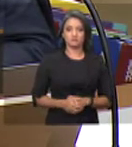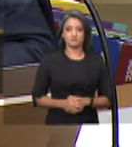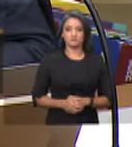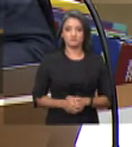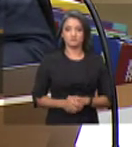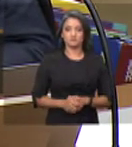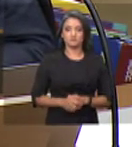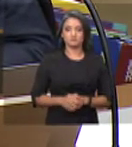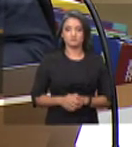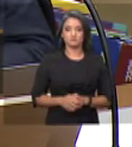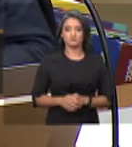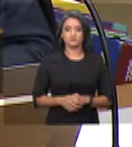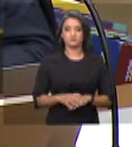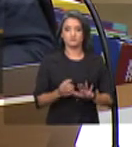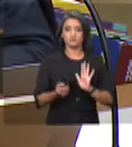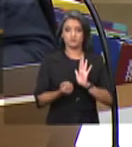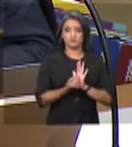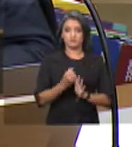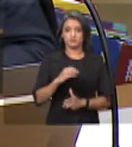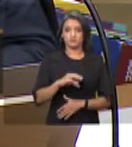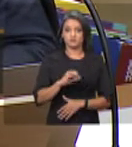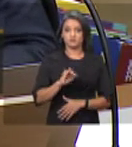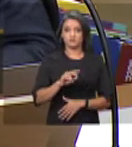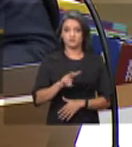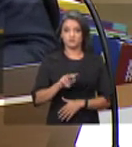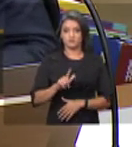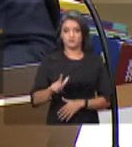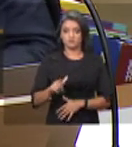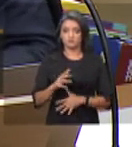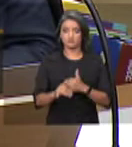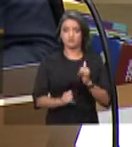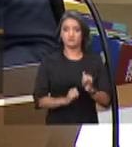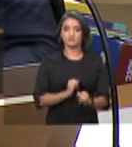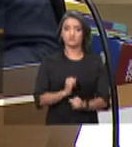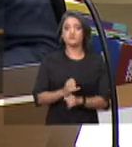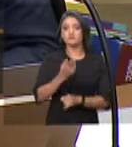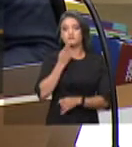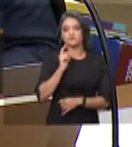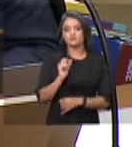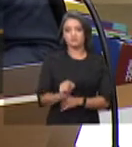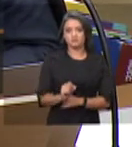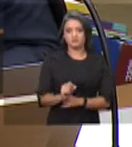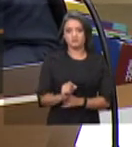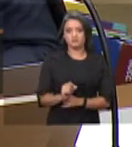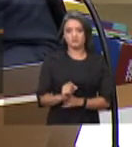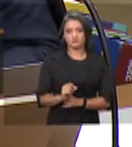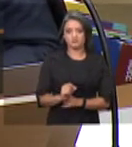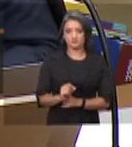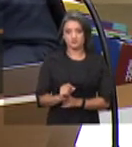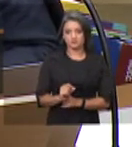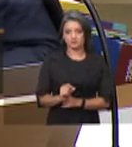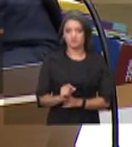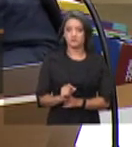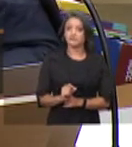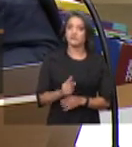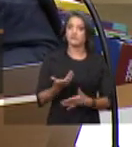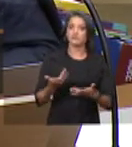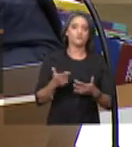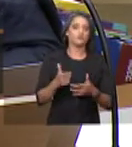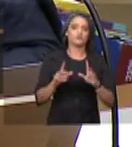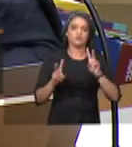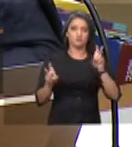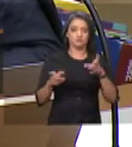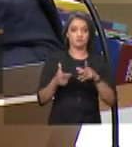do Marco civil da internet diz abre aspas sem prejuízo das demais sanções civis